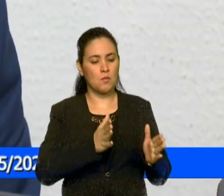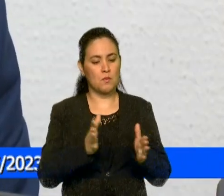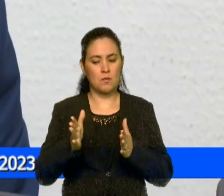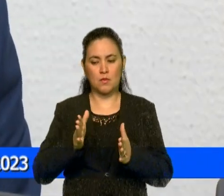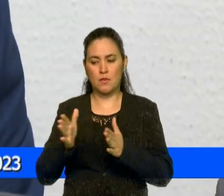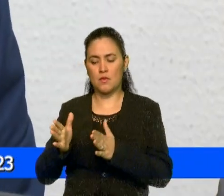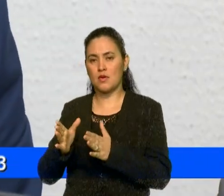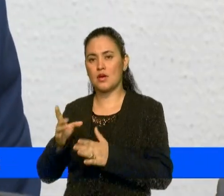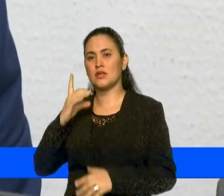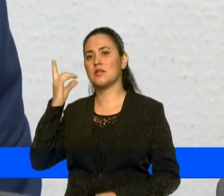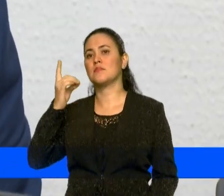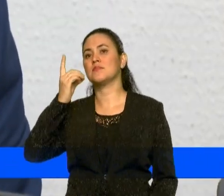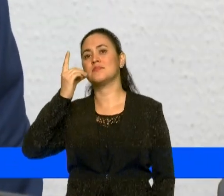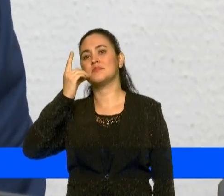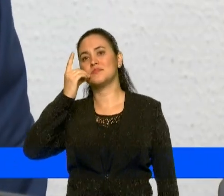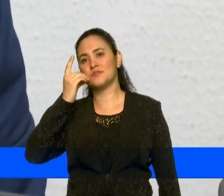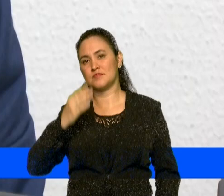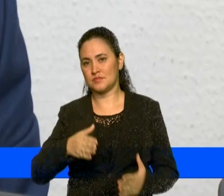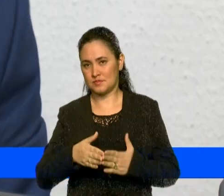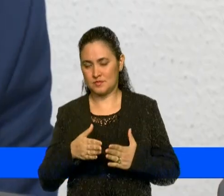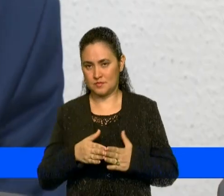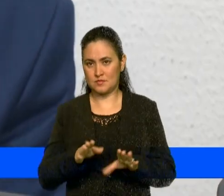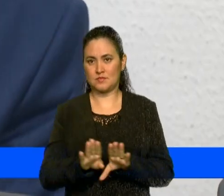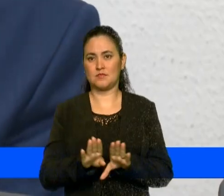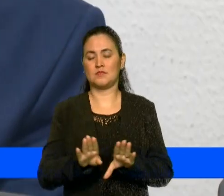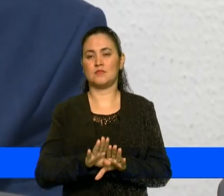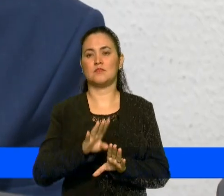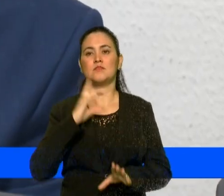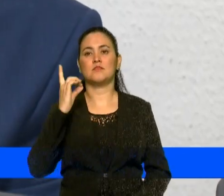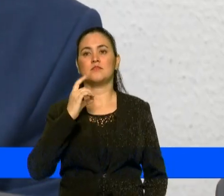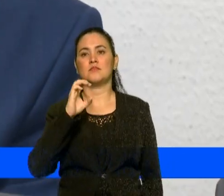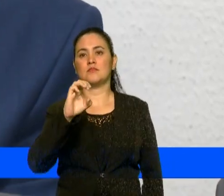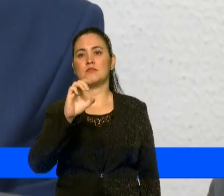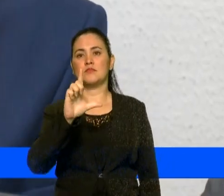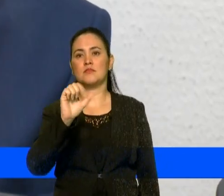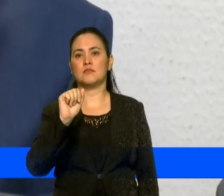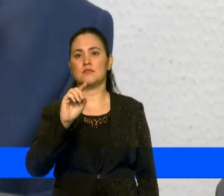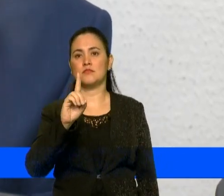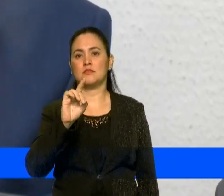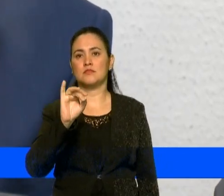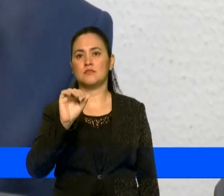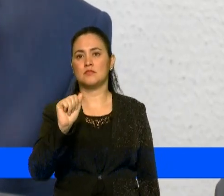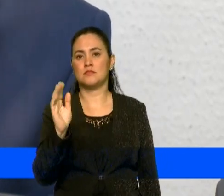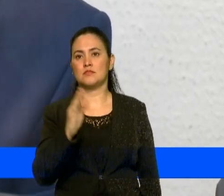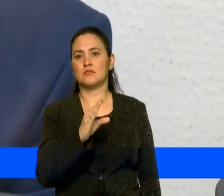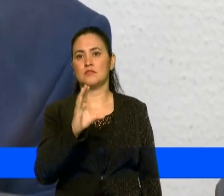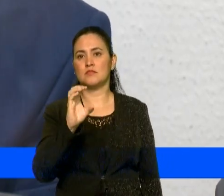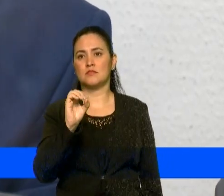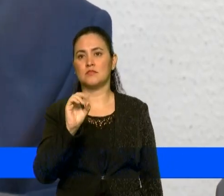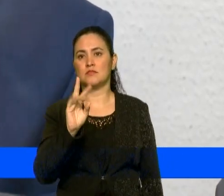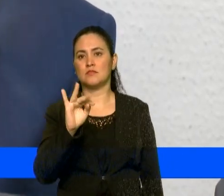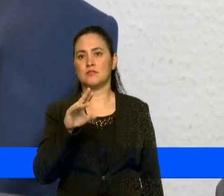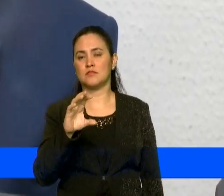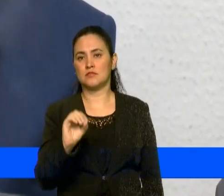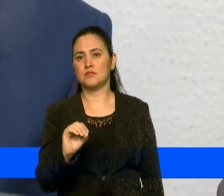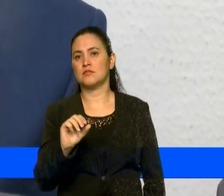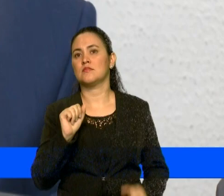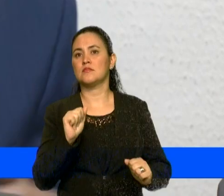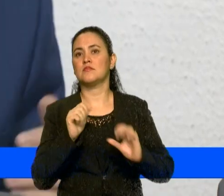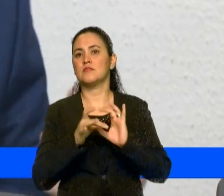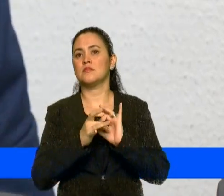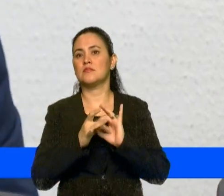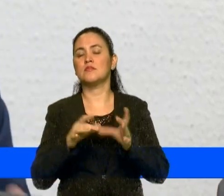Daniela, da deputada Cláudia Coutinho, e que pudesse ceder esse espaço, e dando não prioridade, mas dando esse momento